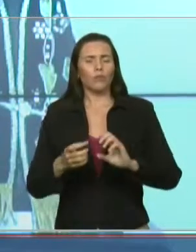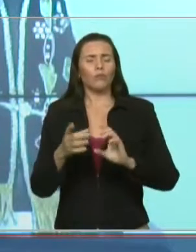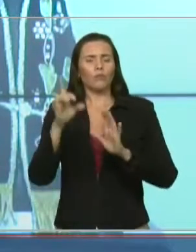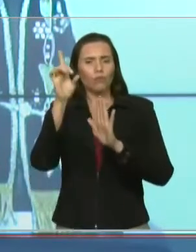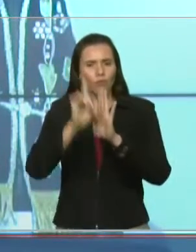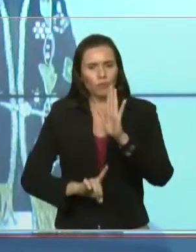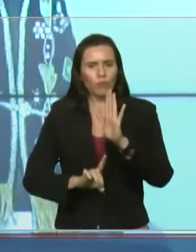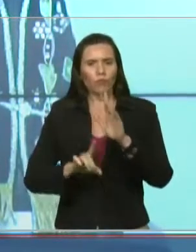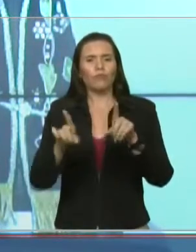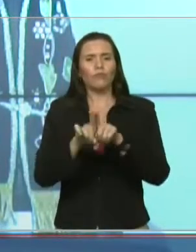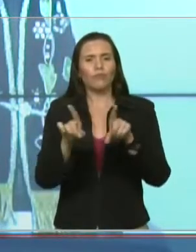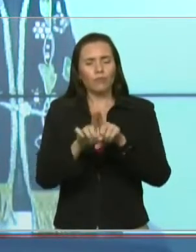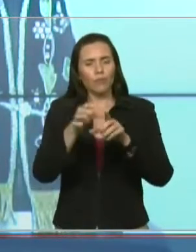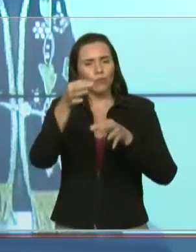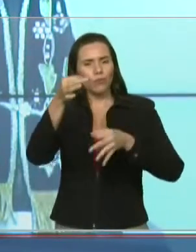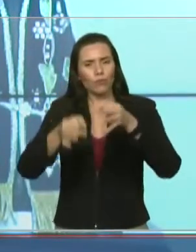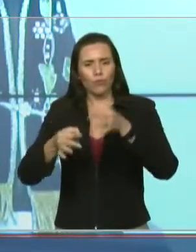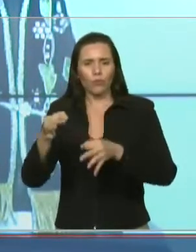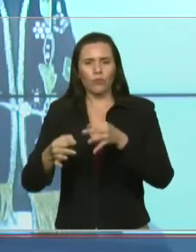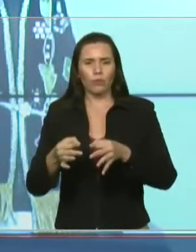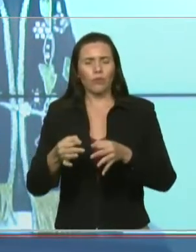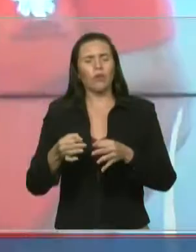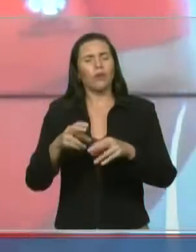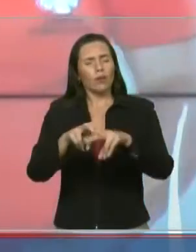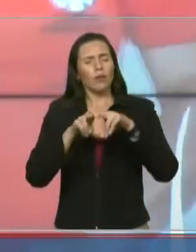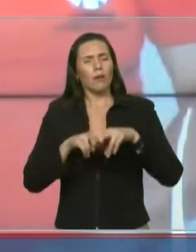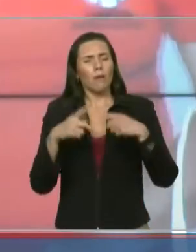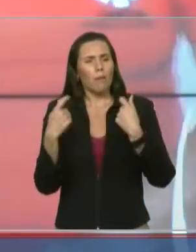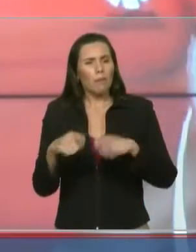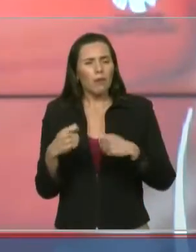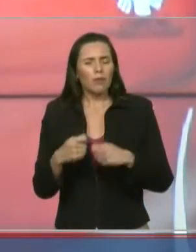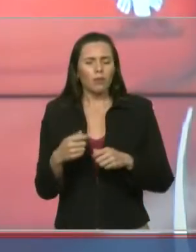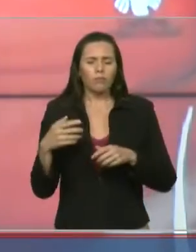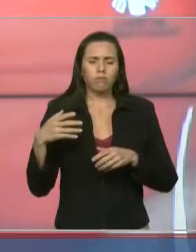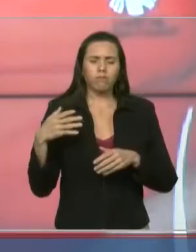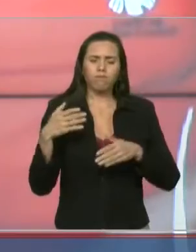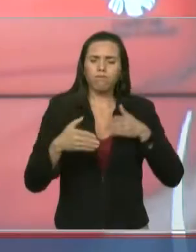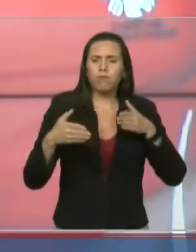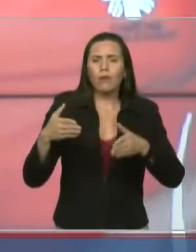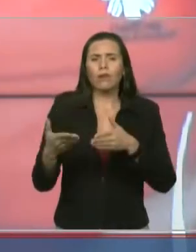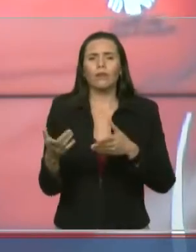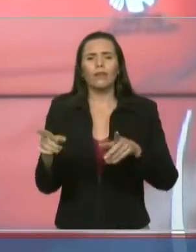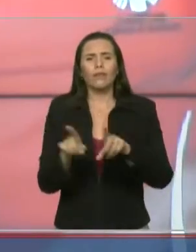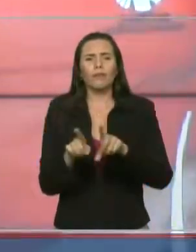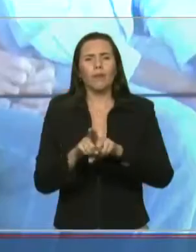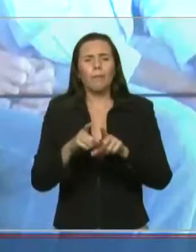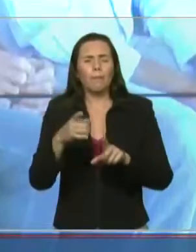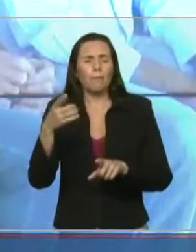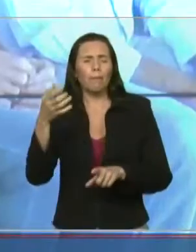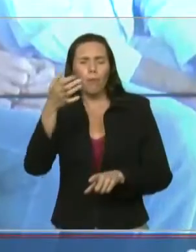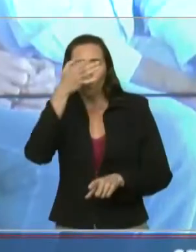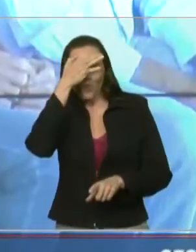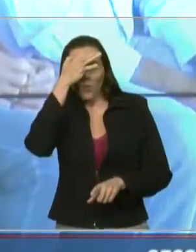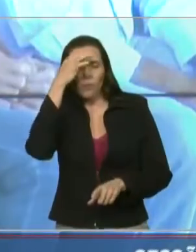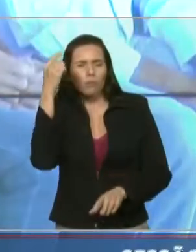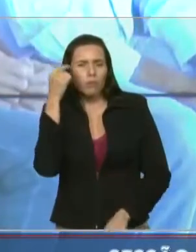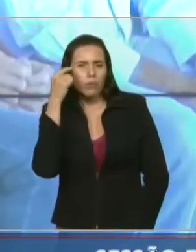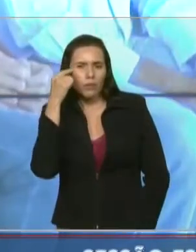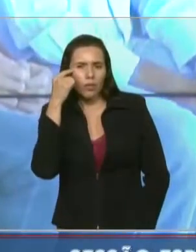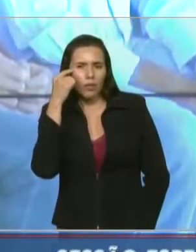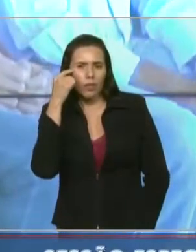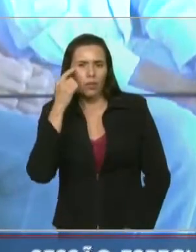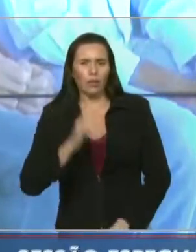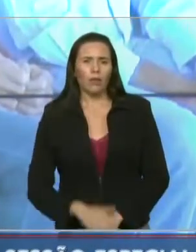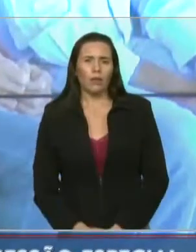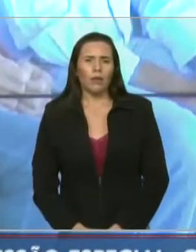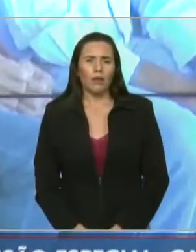participar, vamos refletir, vamos rezar essa realidade, para que assim nós ajudemos a ter